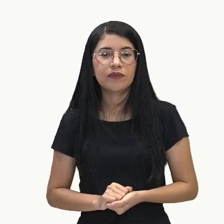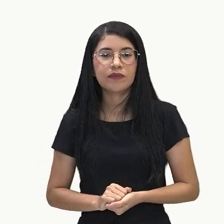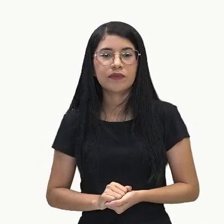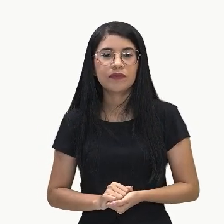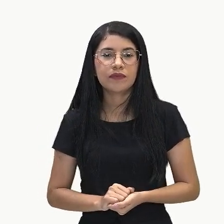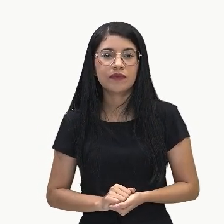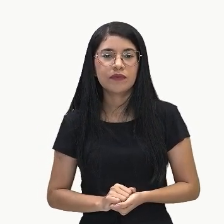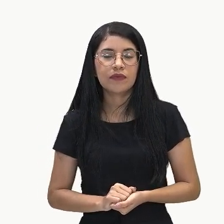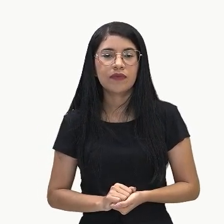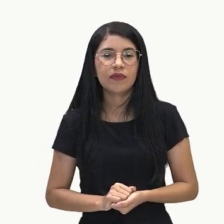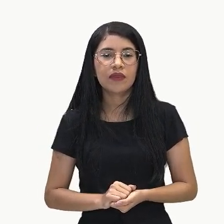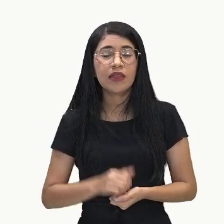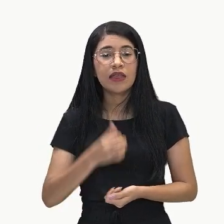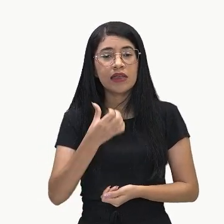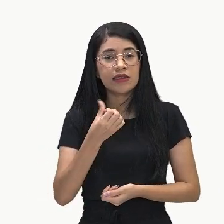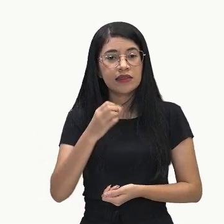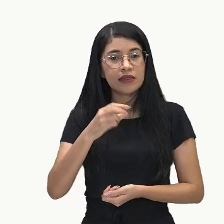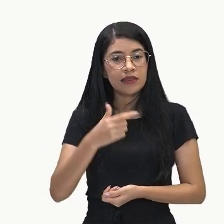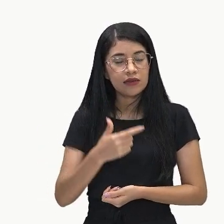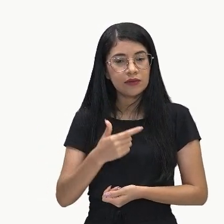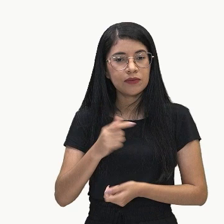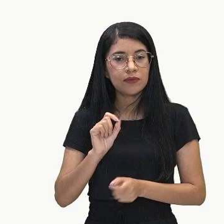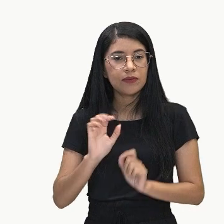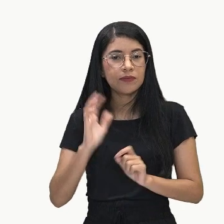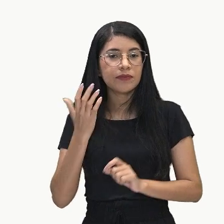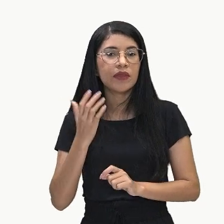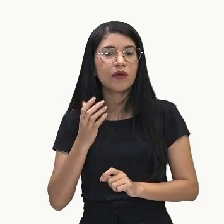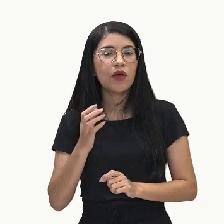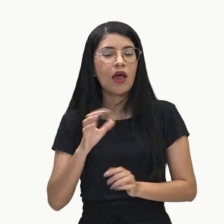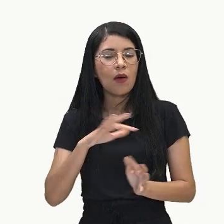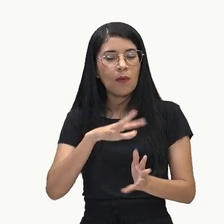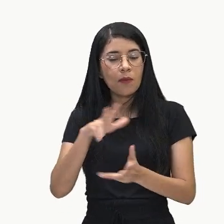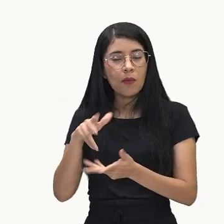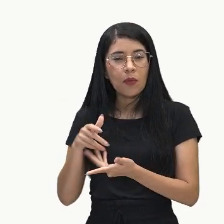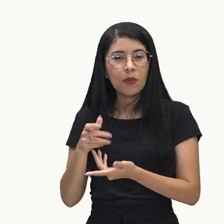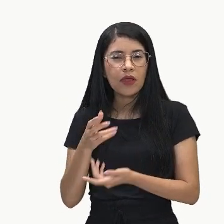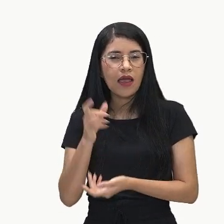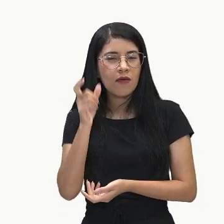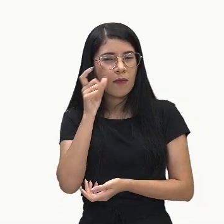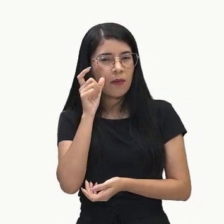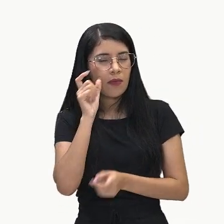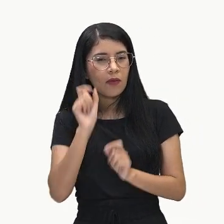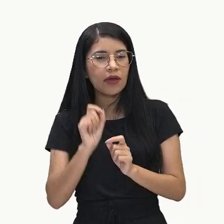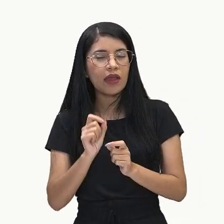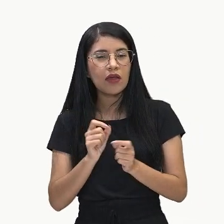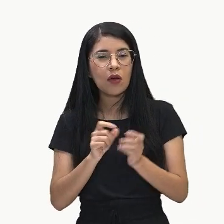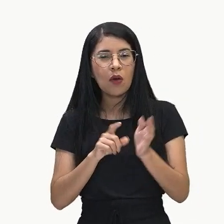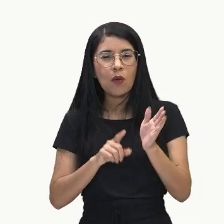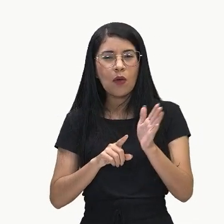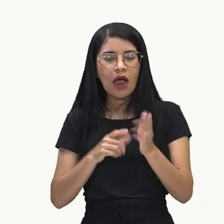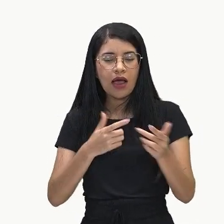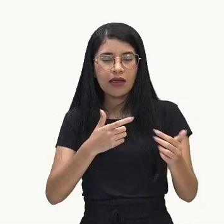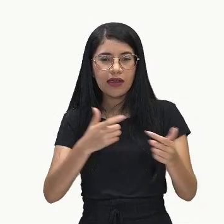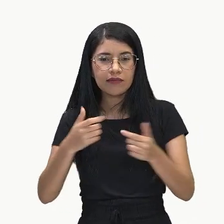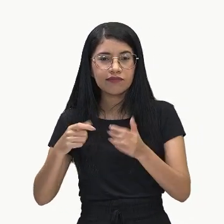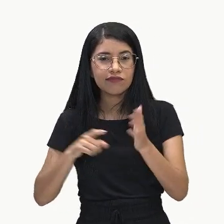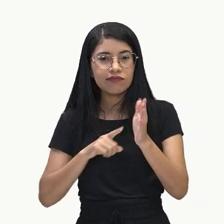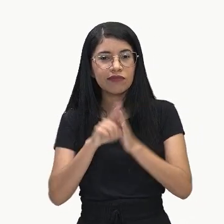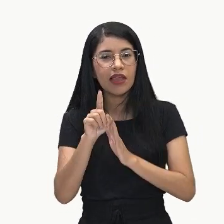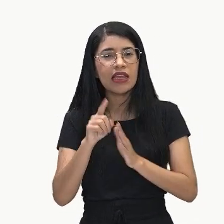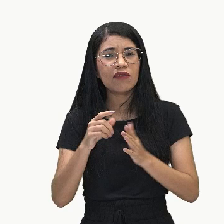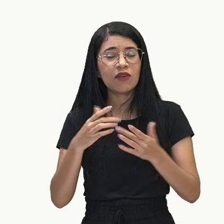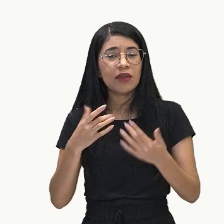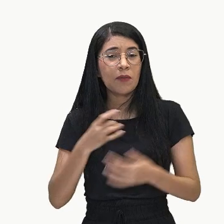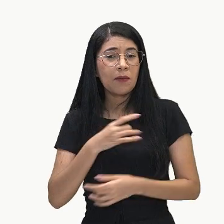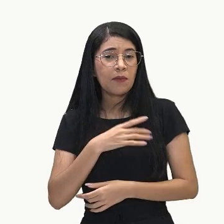pertinente. Em 1962, o mundo assistiu assustado à crise dos mísseis, considerado o episódio mais tenso da